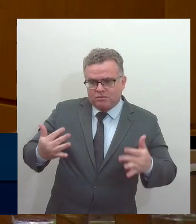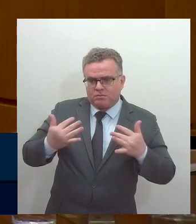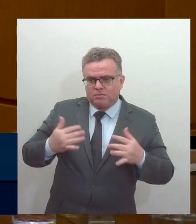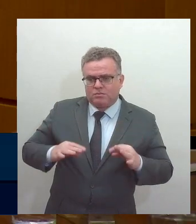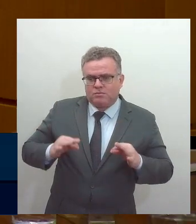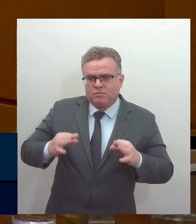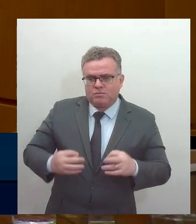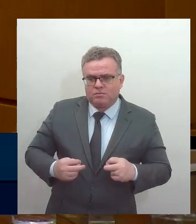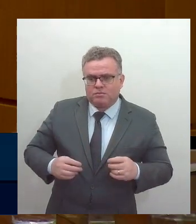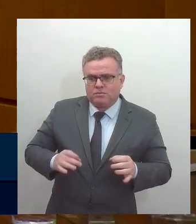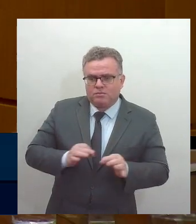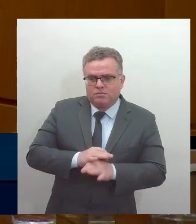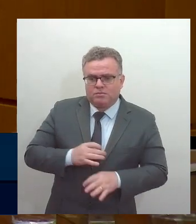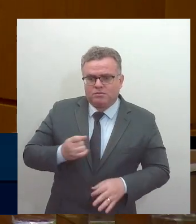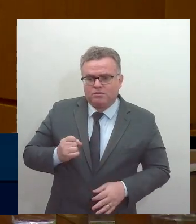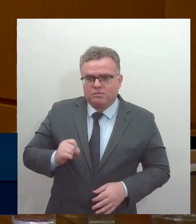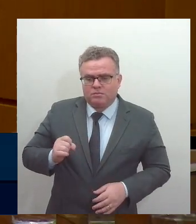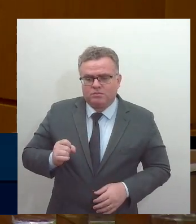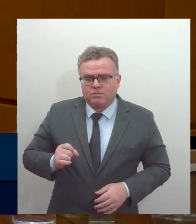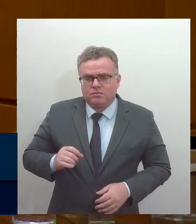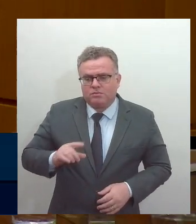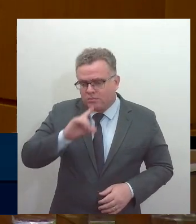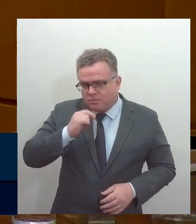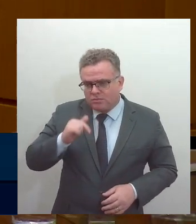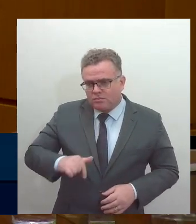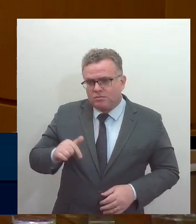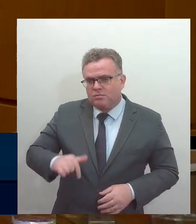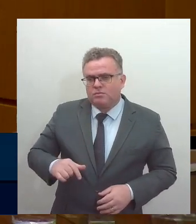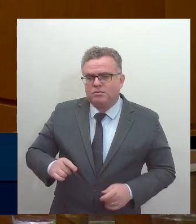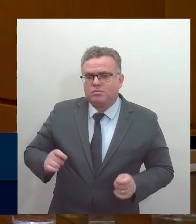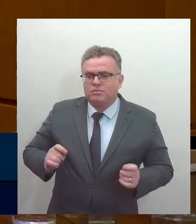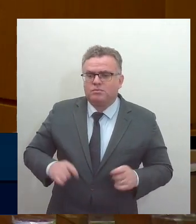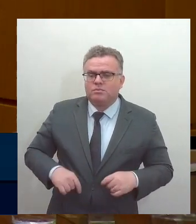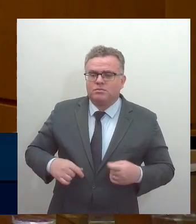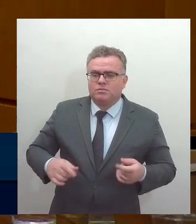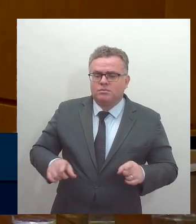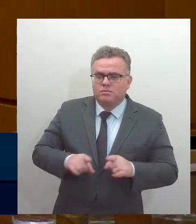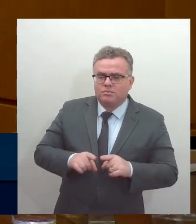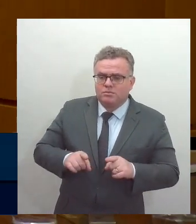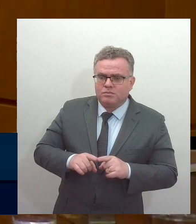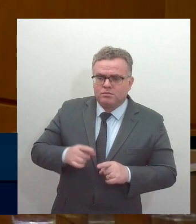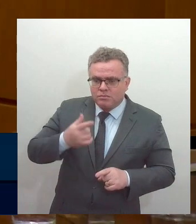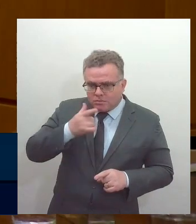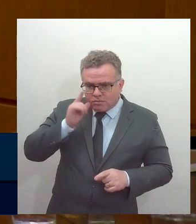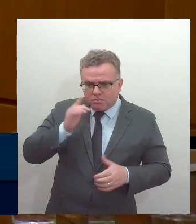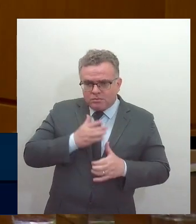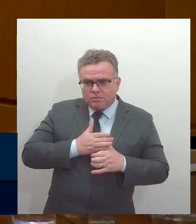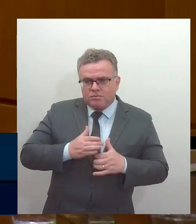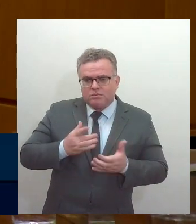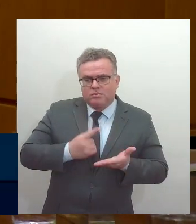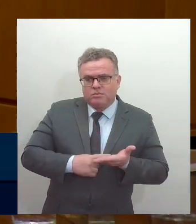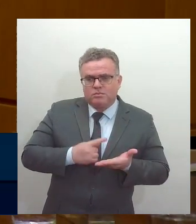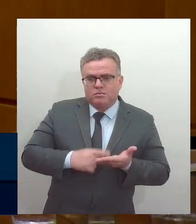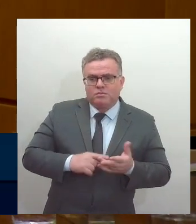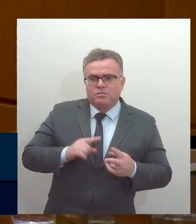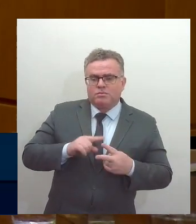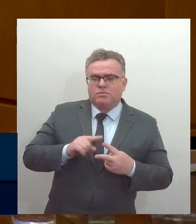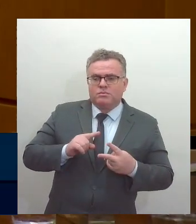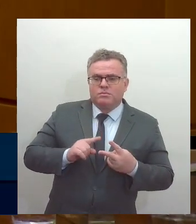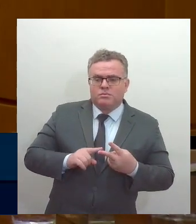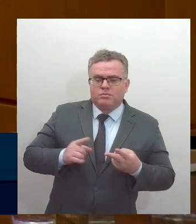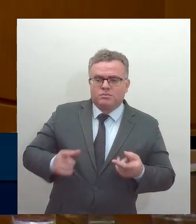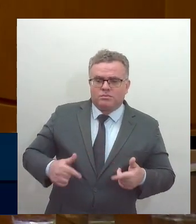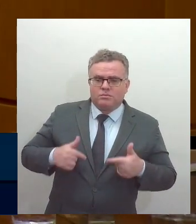Aracaju. Mas, senhor presidente, ontem a nossa mandata realizou duas ações. Uma lá na ELESE,